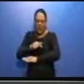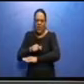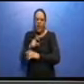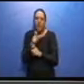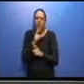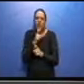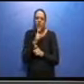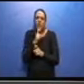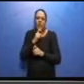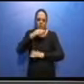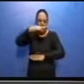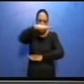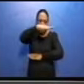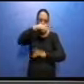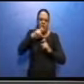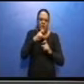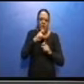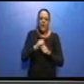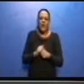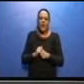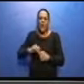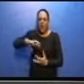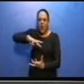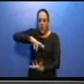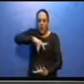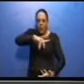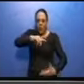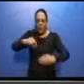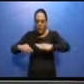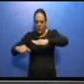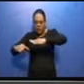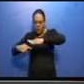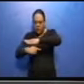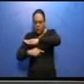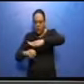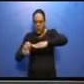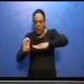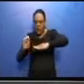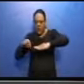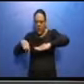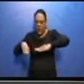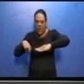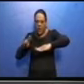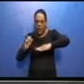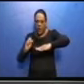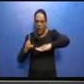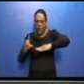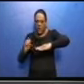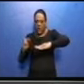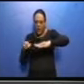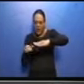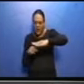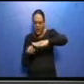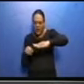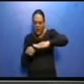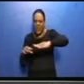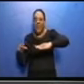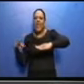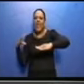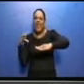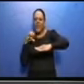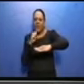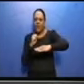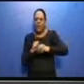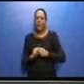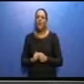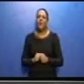de dizer, né, mais quente. Exceto nas montanhas, né? Então, ainda para vocês observarem que é